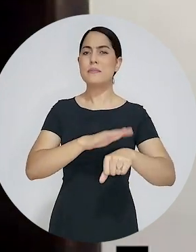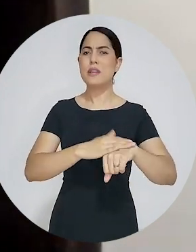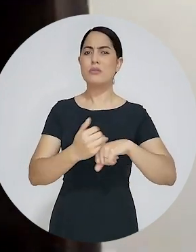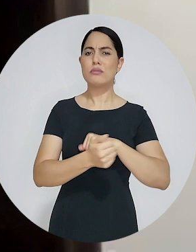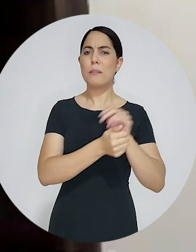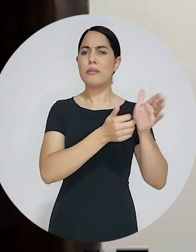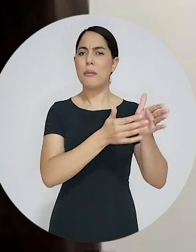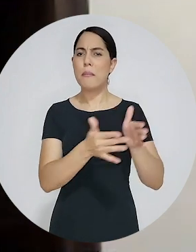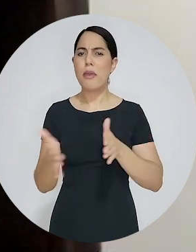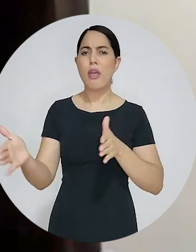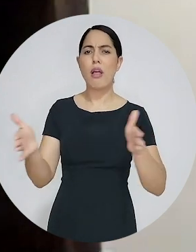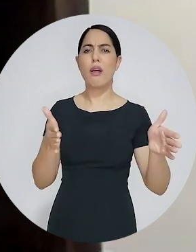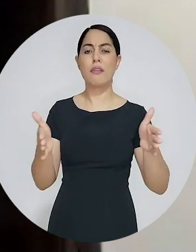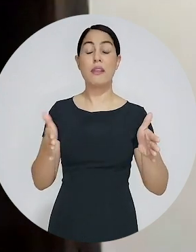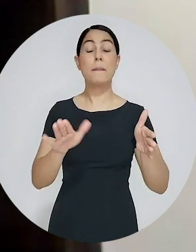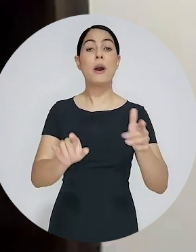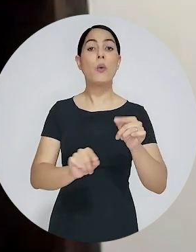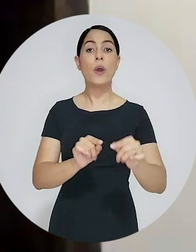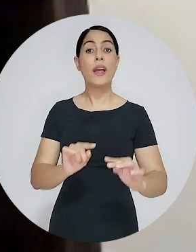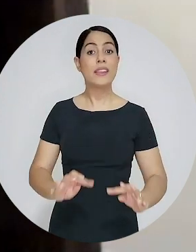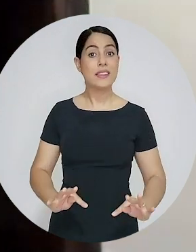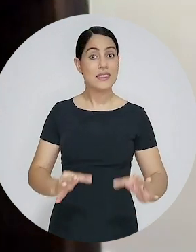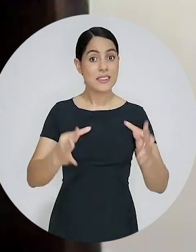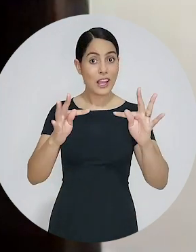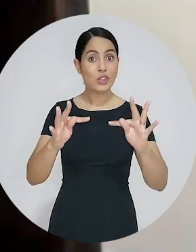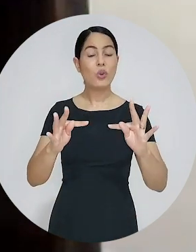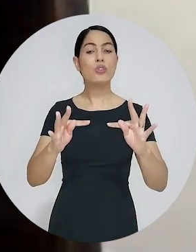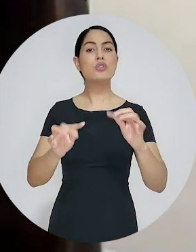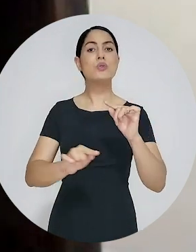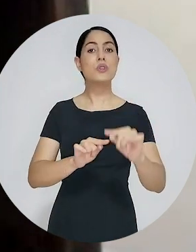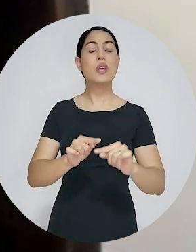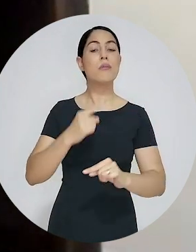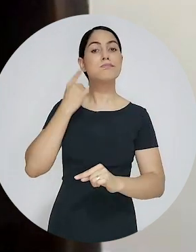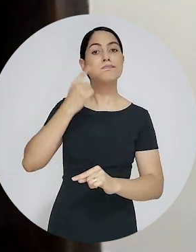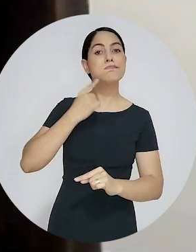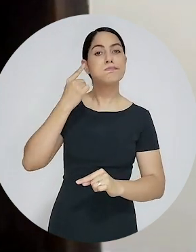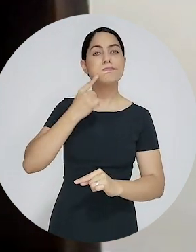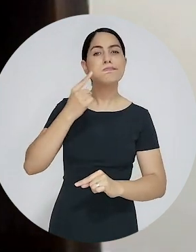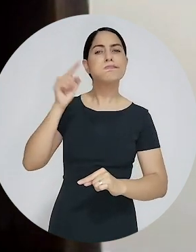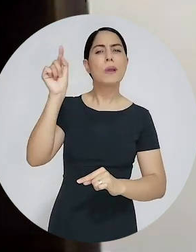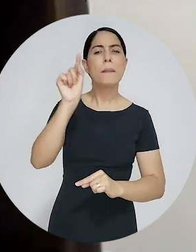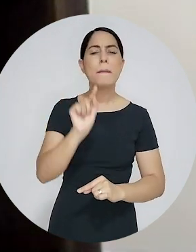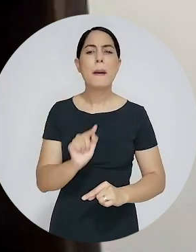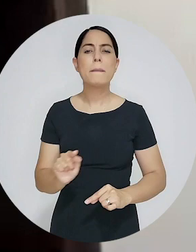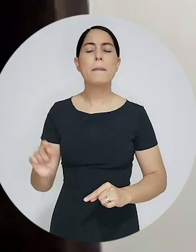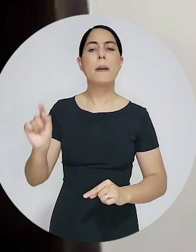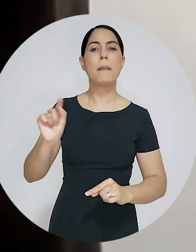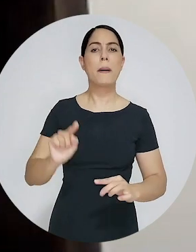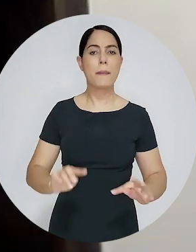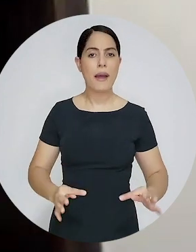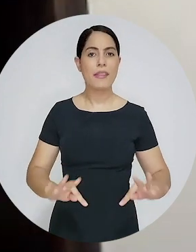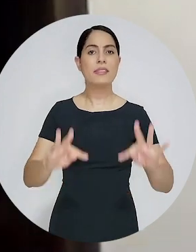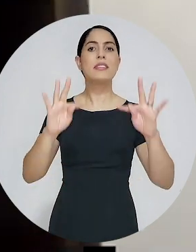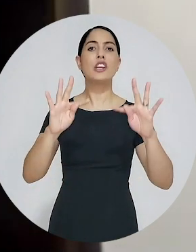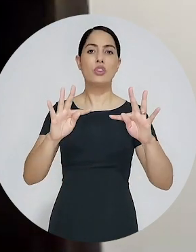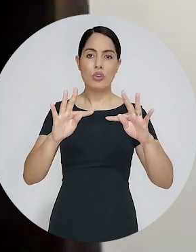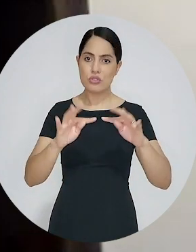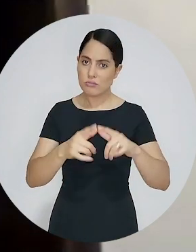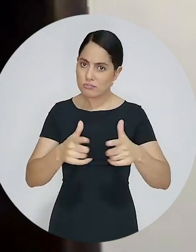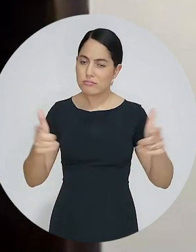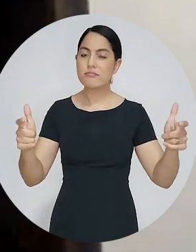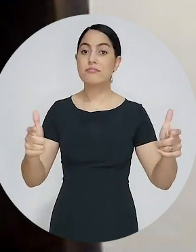incluídas no Poder Judiciário ao longo da pandemia, aquelas tecnologias que facilitam a vida da advocacia e ampliam o acesso ao Poder